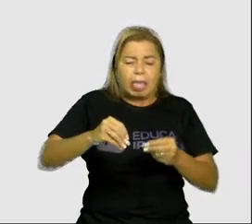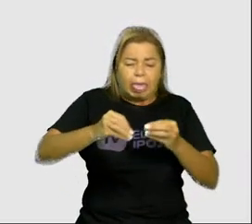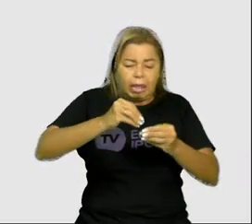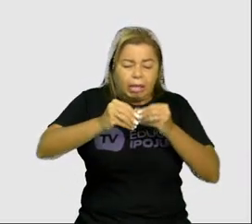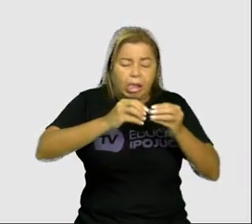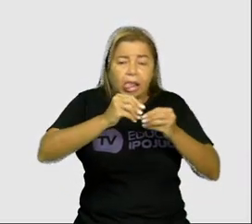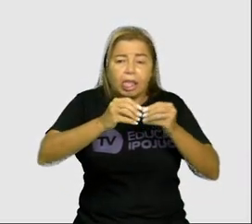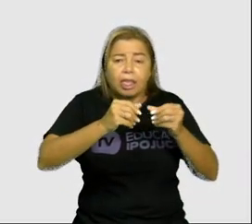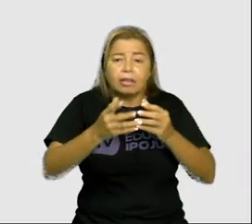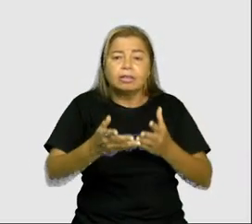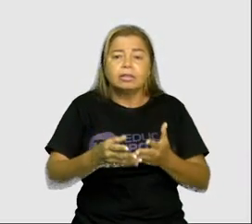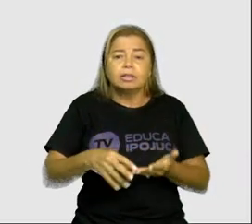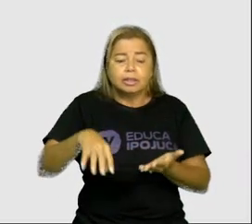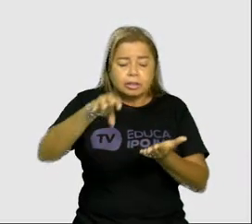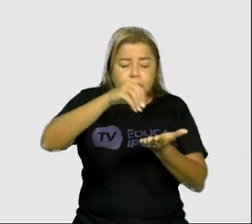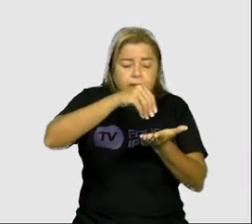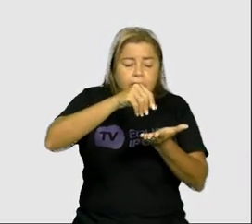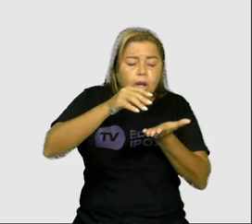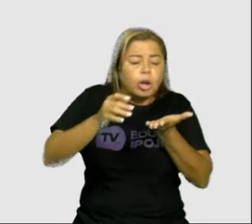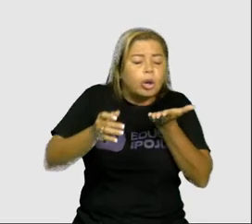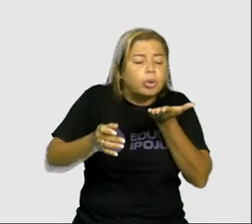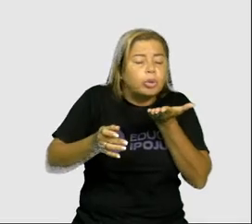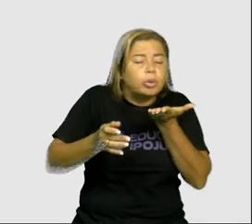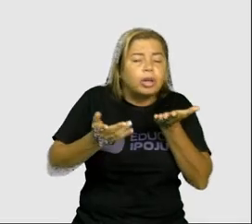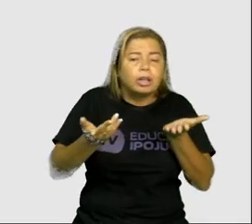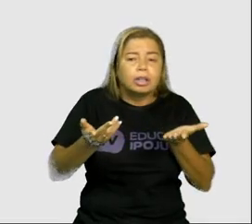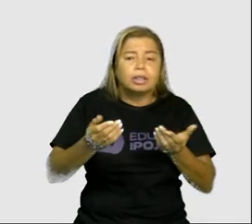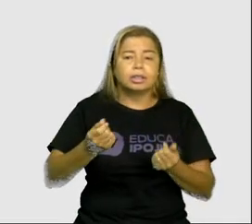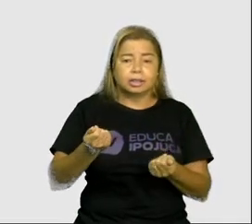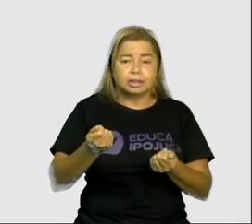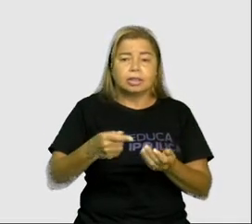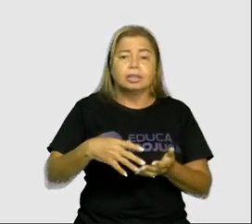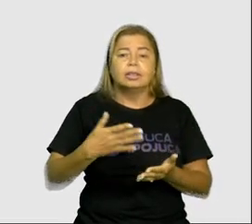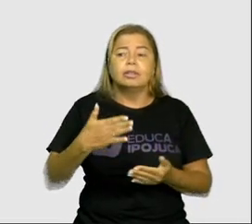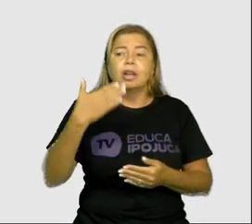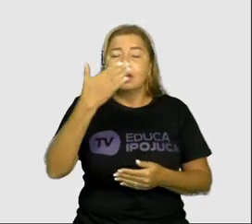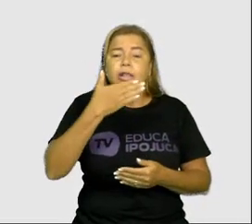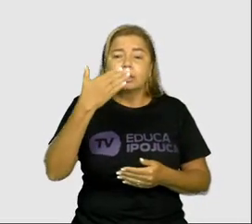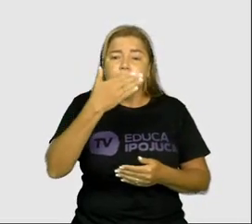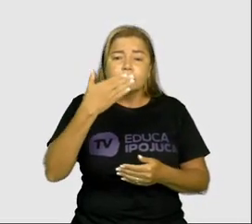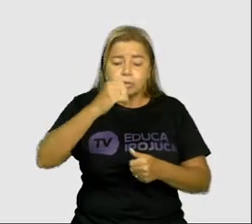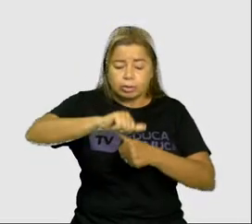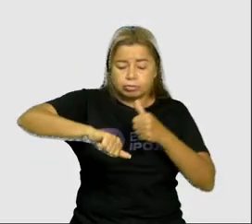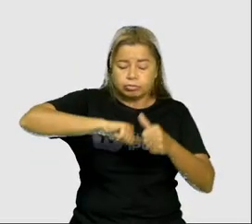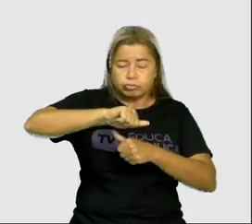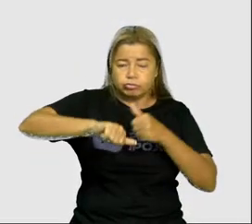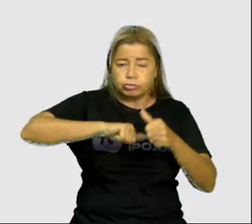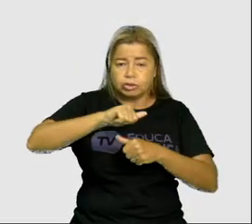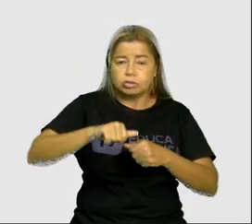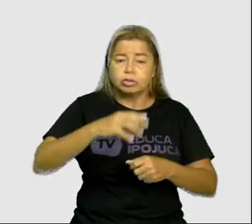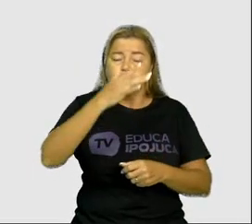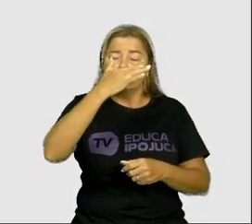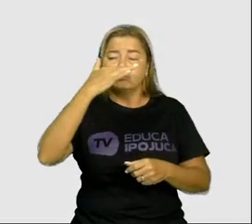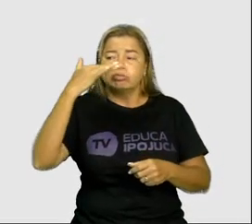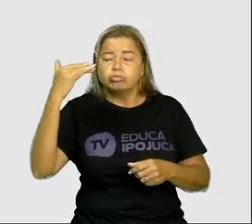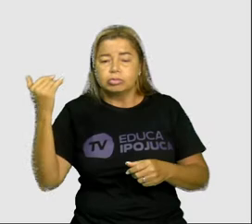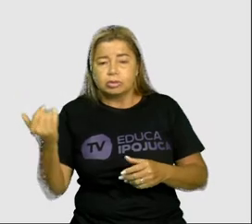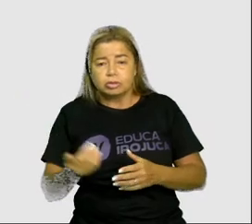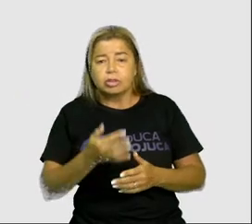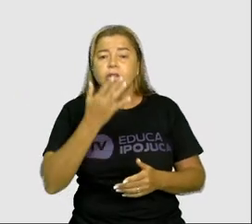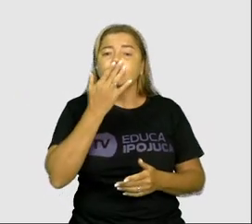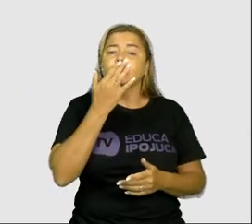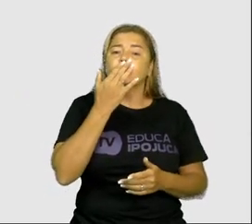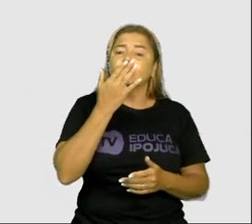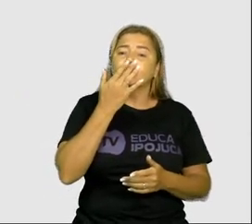essas folhas darão origem a um pó que, misturado a açúcares, corantes e aromatizantes, substâncias que